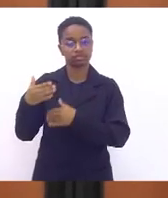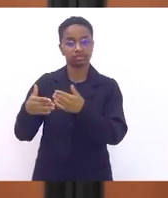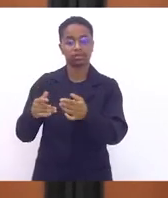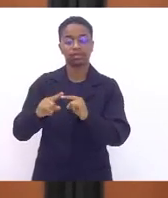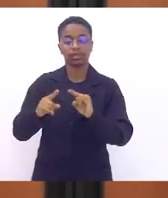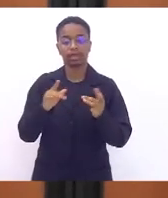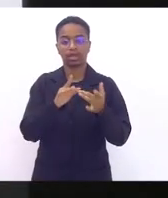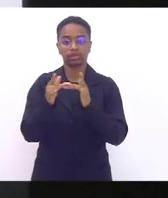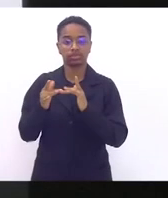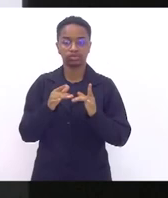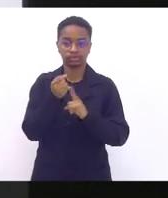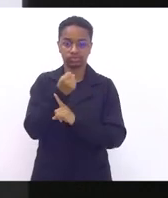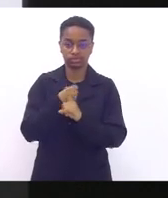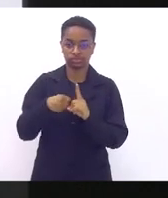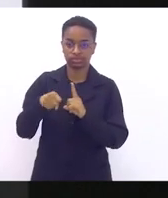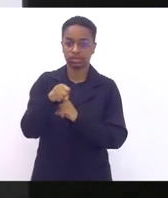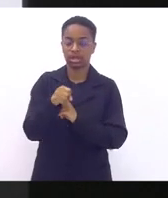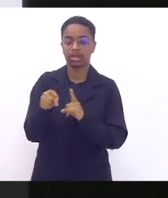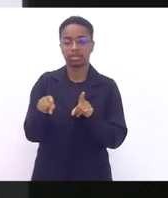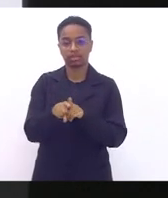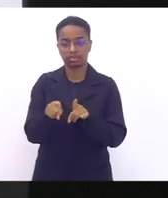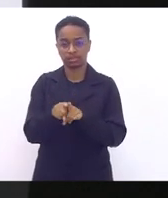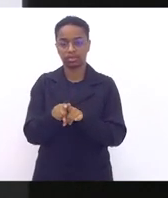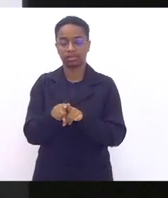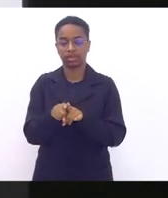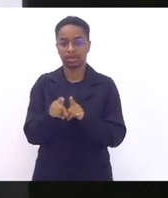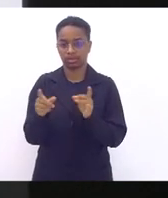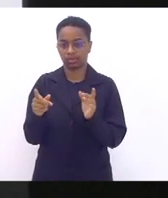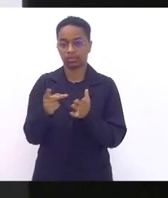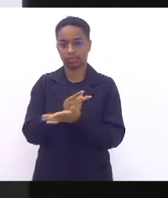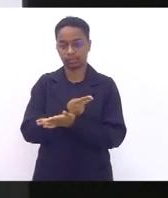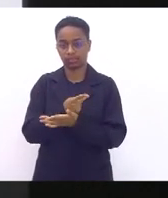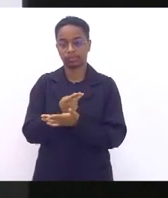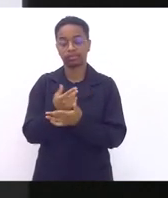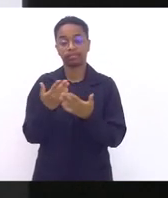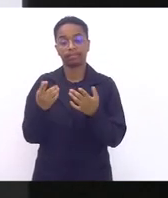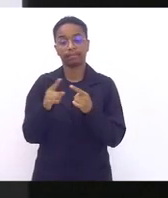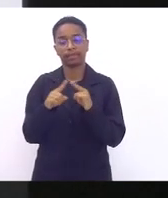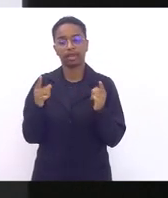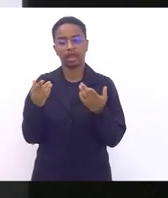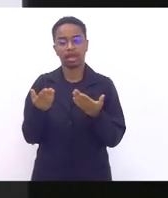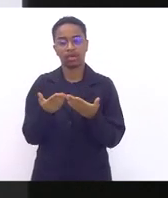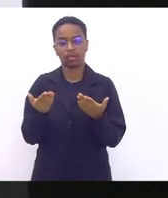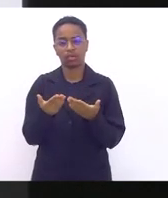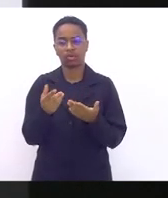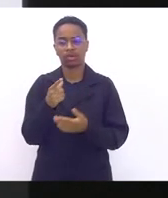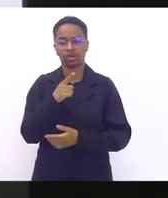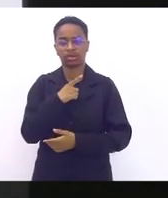com a sociedade civil... ela também tem sido feita, né? No momento, a gente tem